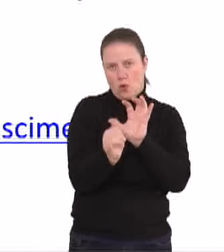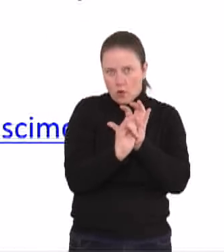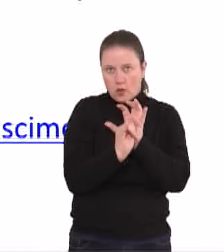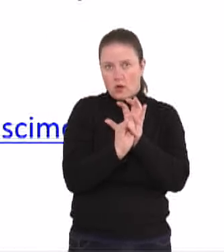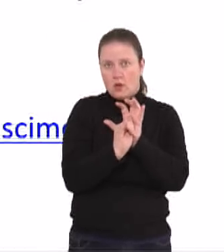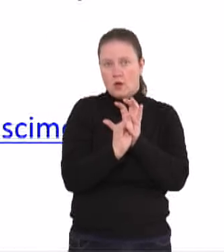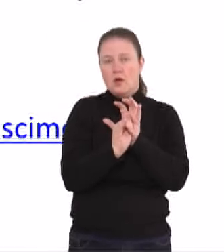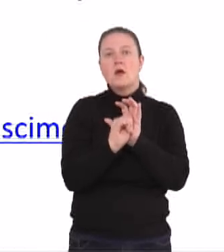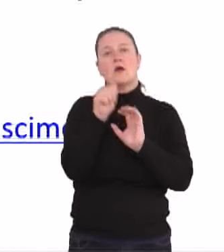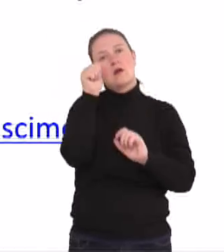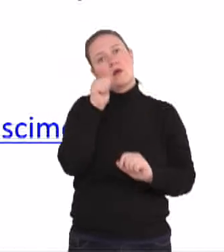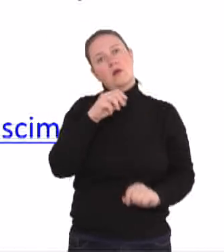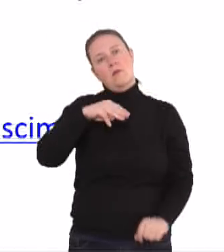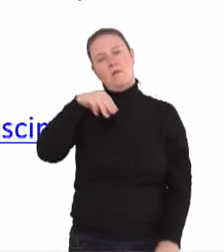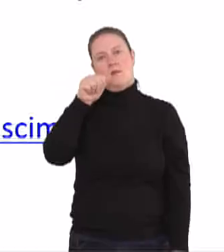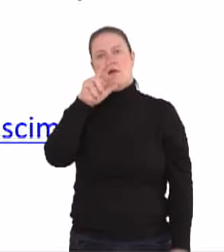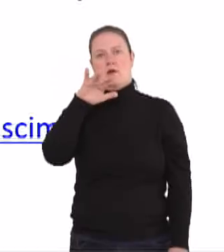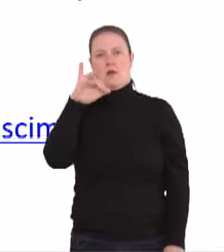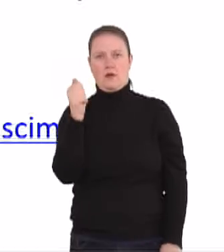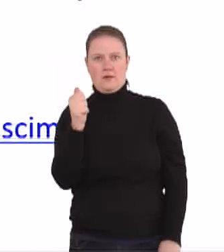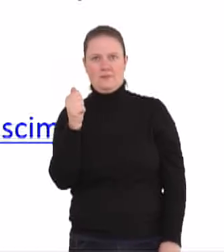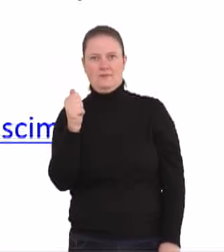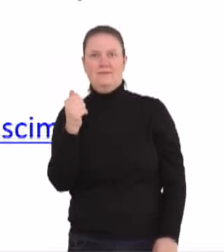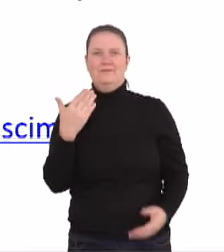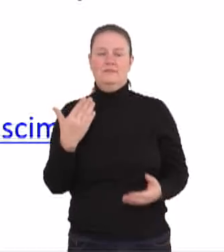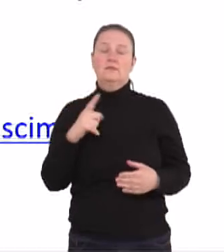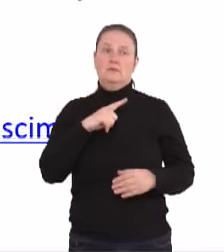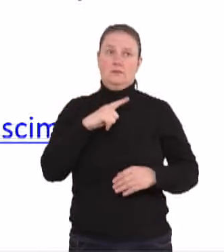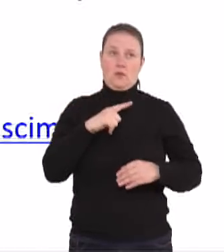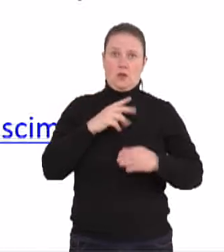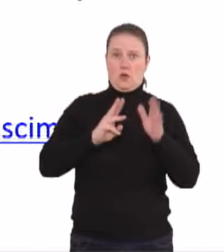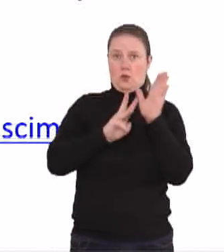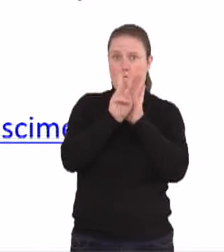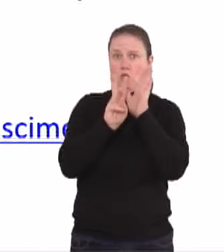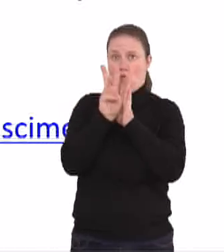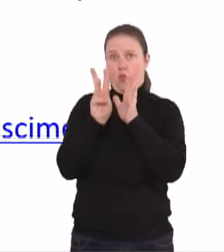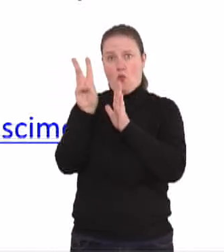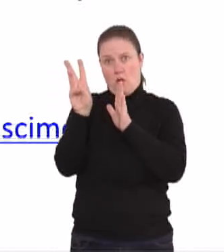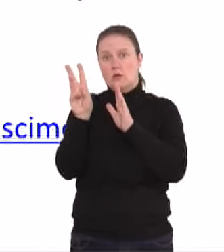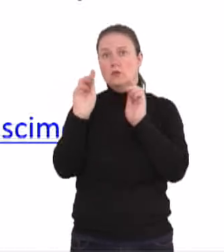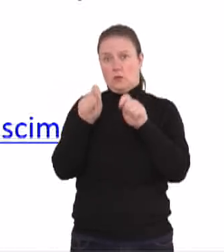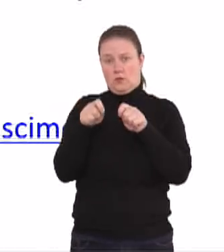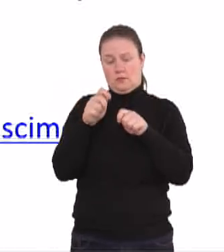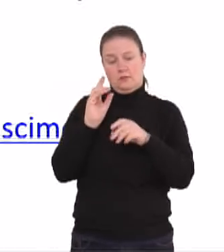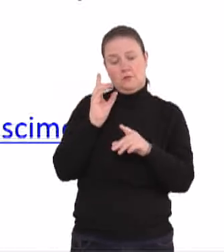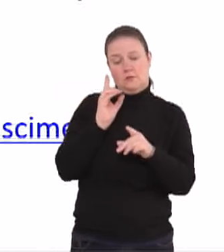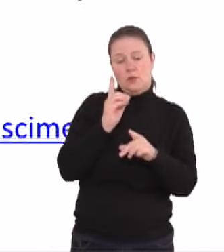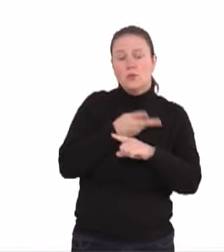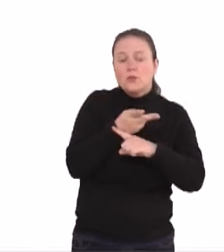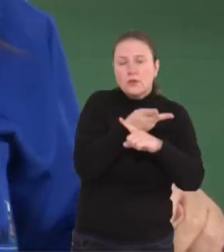Luz, ilustrada por Kipper. Então, está disponível ali no site, né, essa lenda.